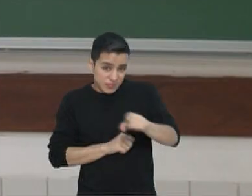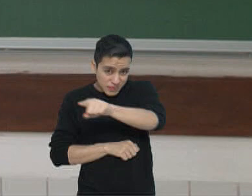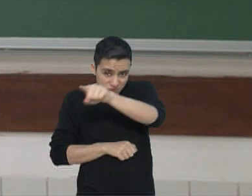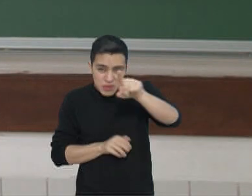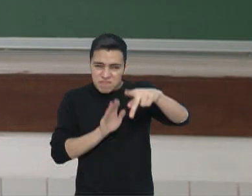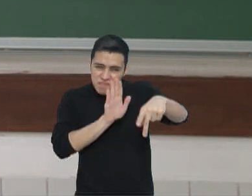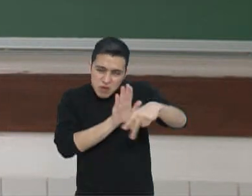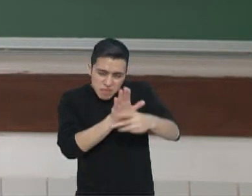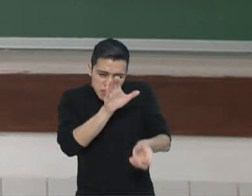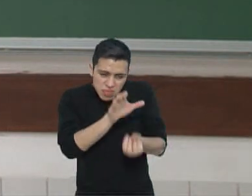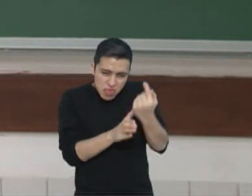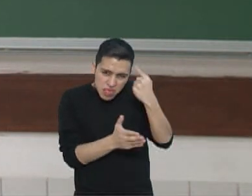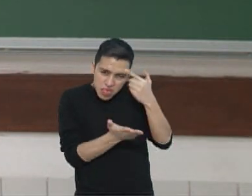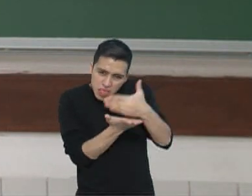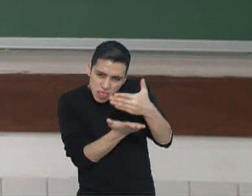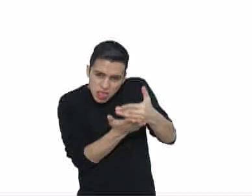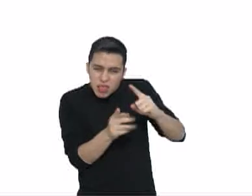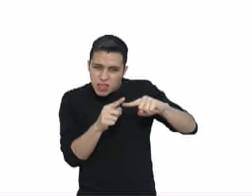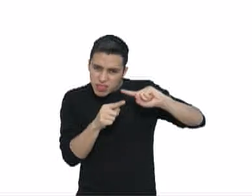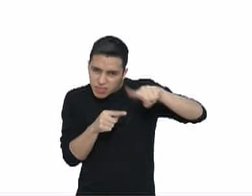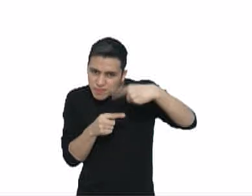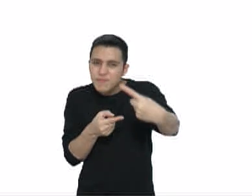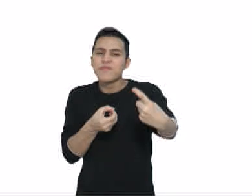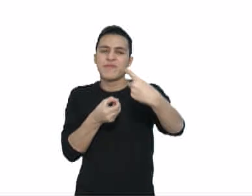sua sequência e já retornaremos.